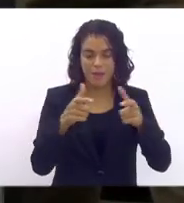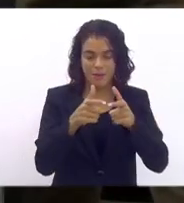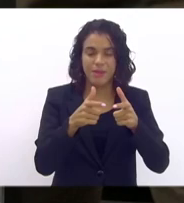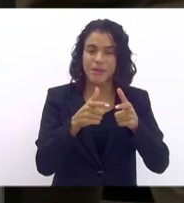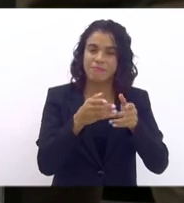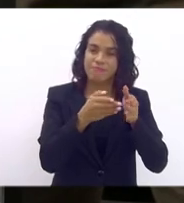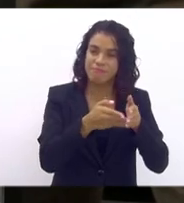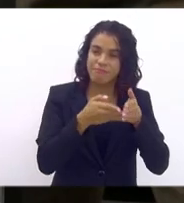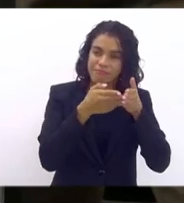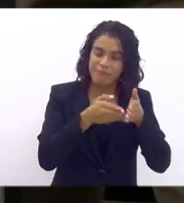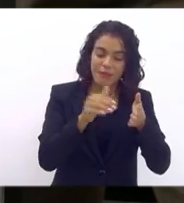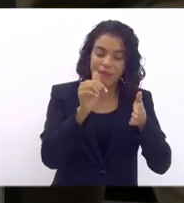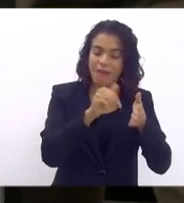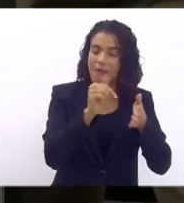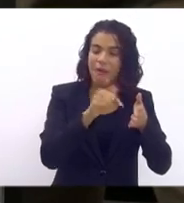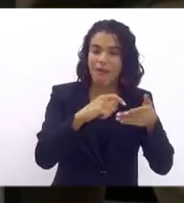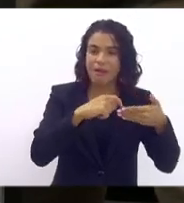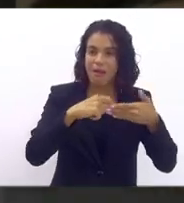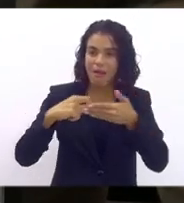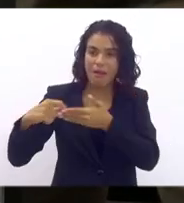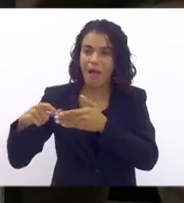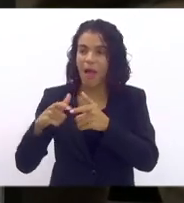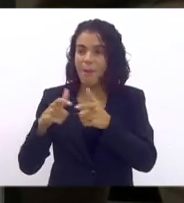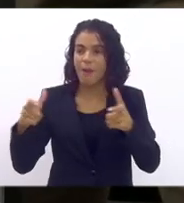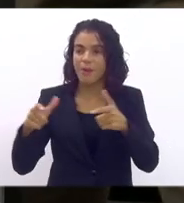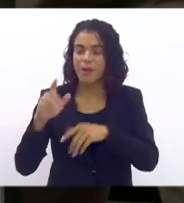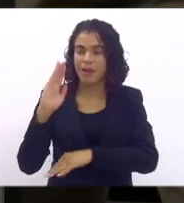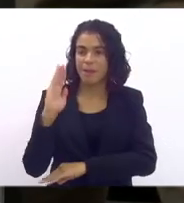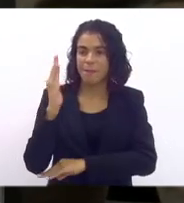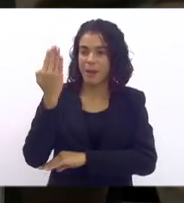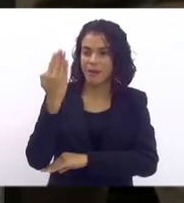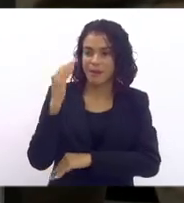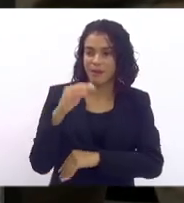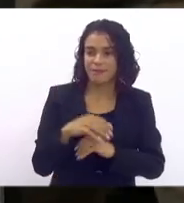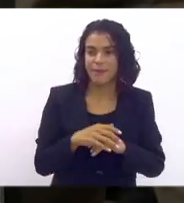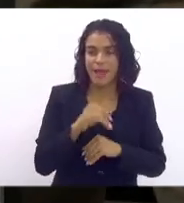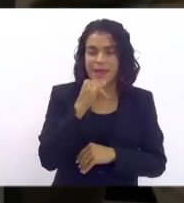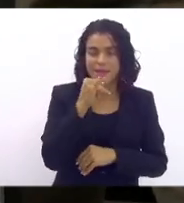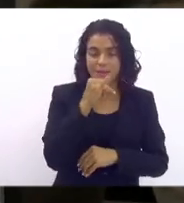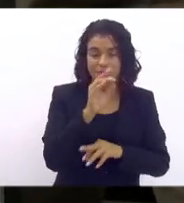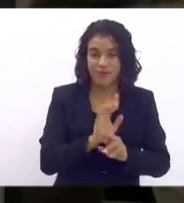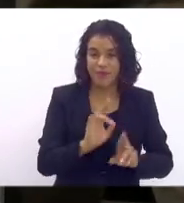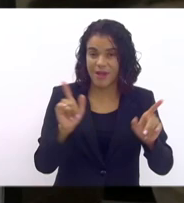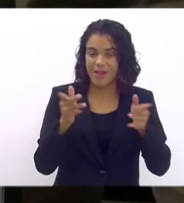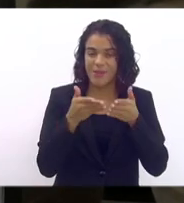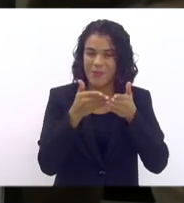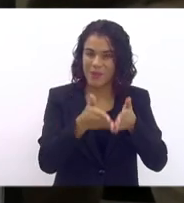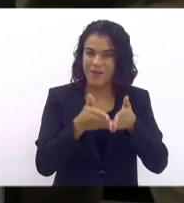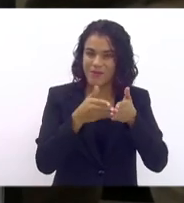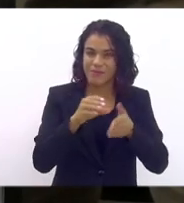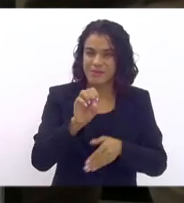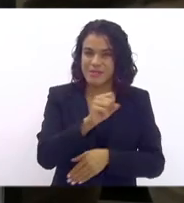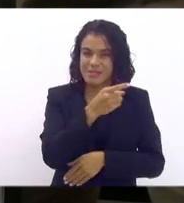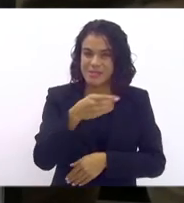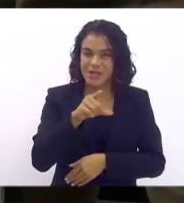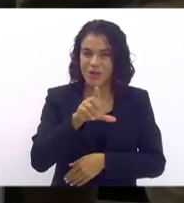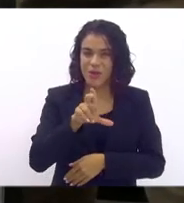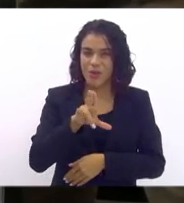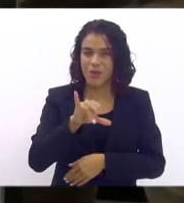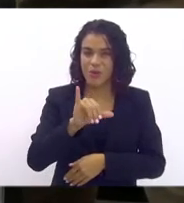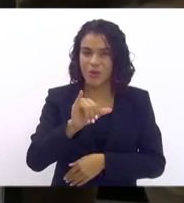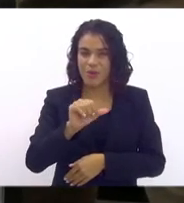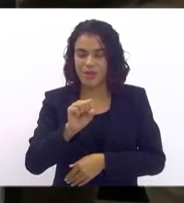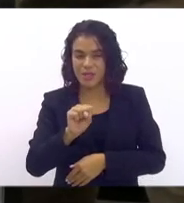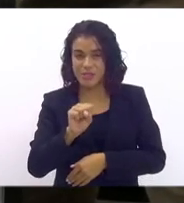totalmente feitos de madeira eles não tinham tal qual por exemplo o navio São Lu é um outro porte que aí pode estar gerando na casa dos 1000